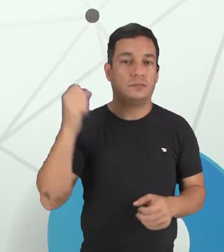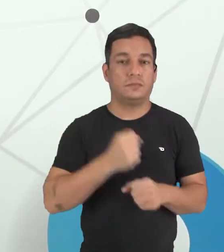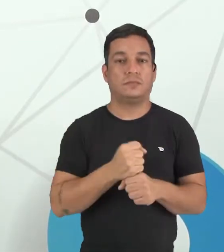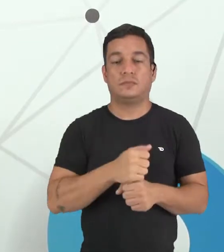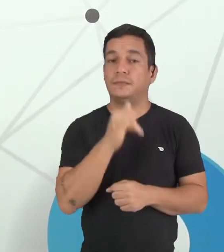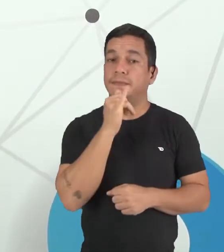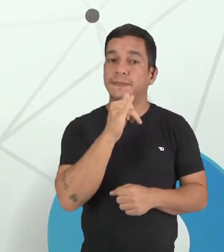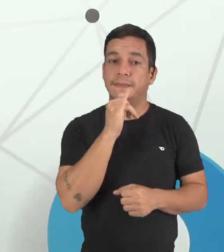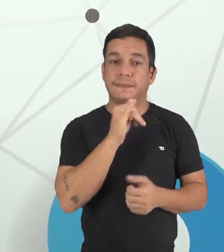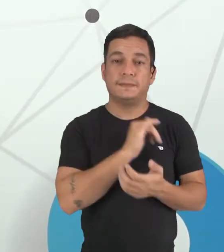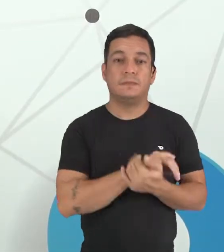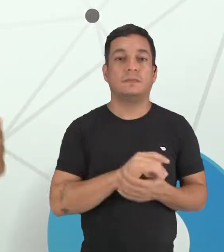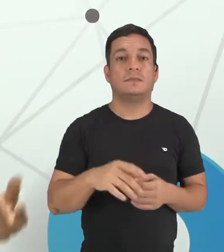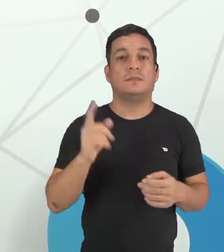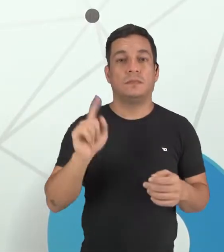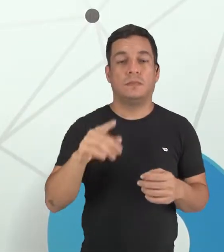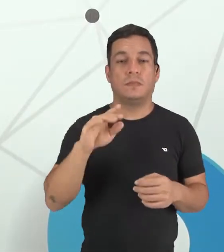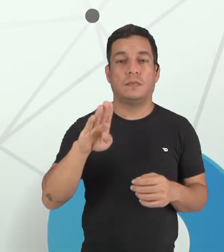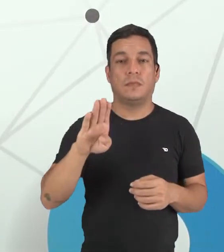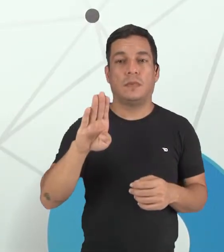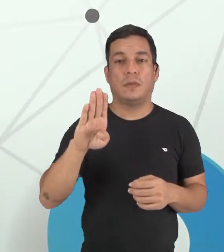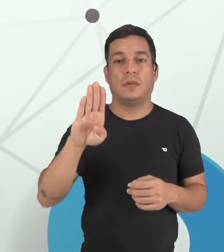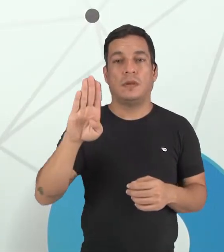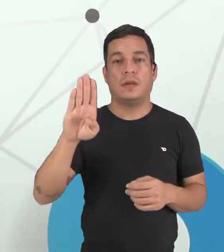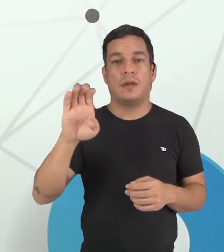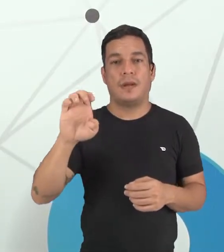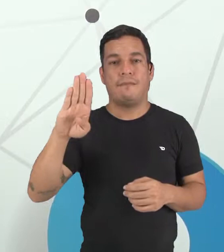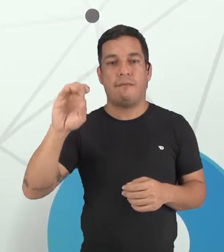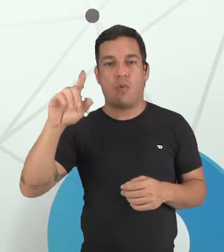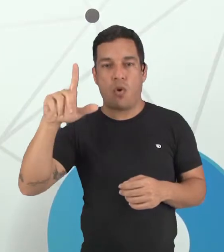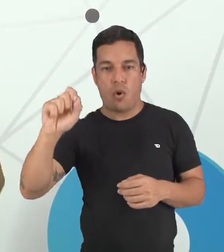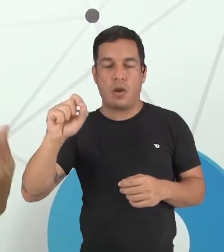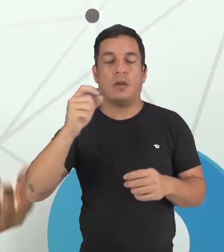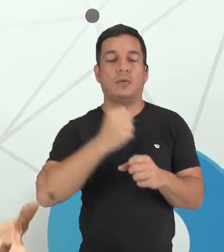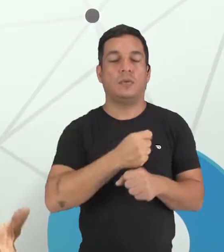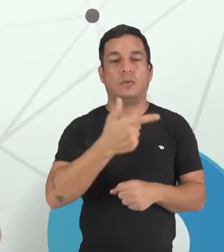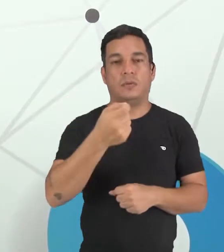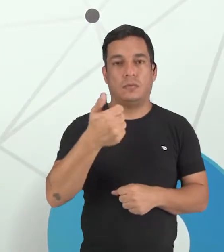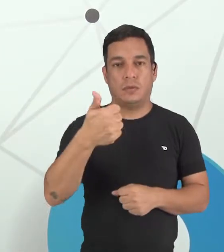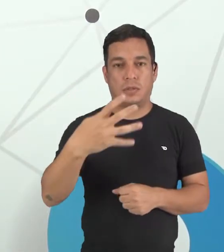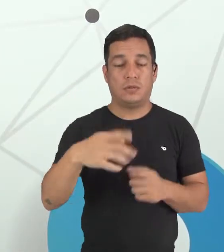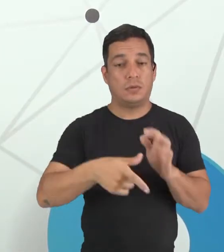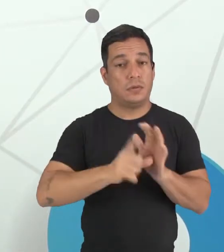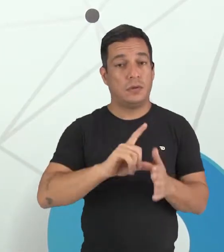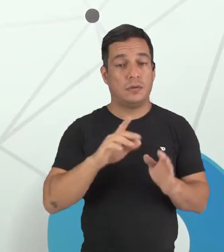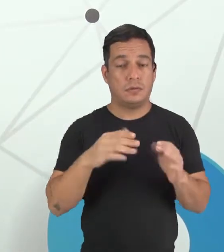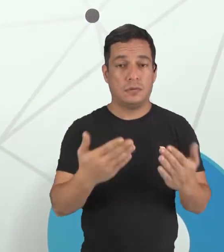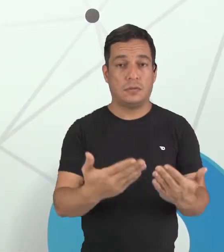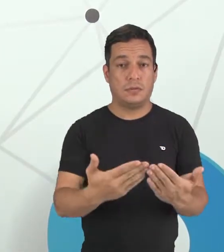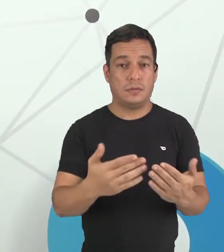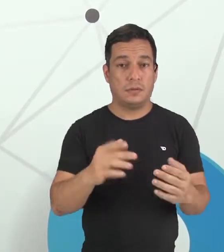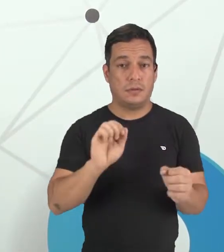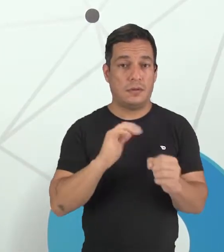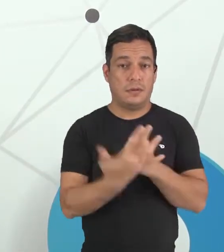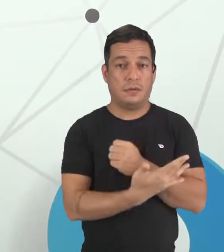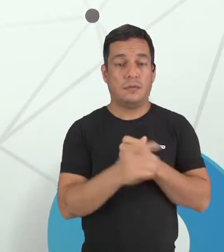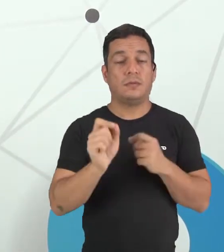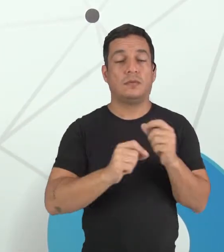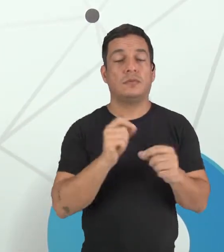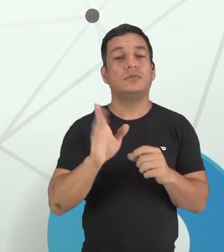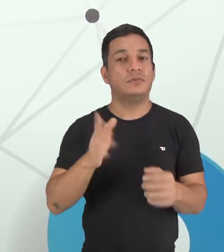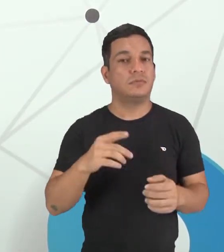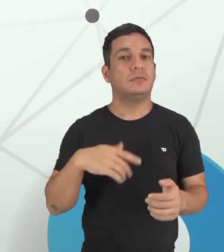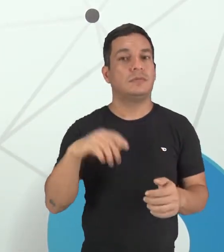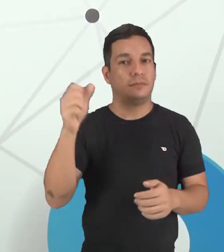outros anos, como, por exemplo, o surto do Ebola em 2014, que mesmo antes da pandemia atual, a situação já era